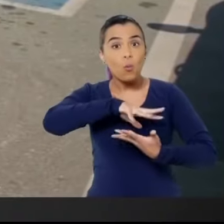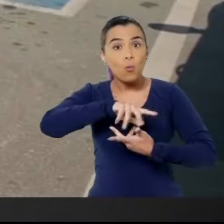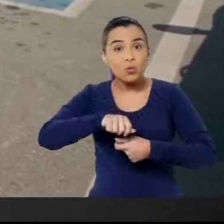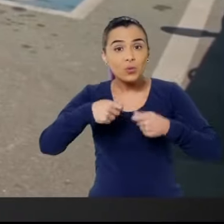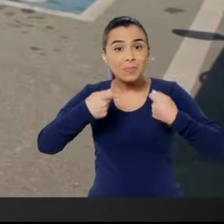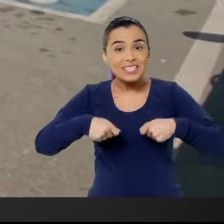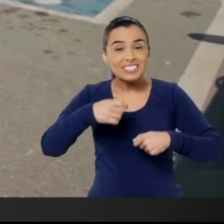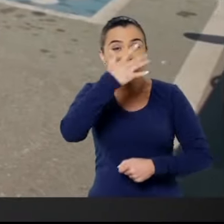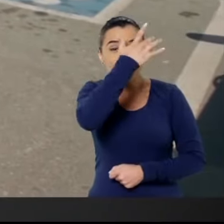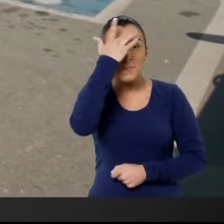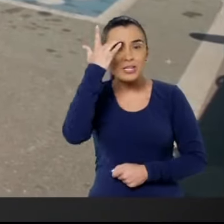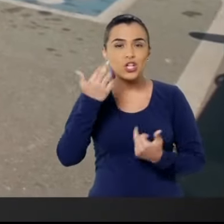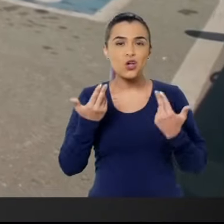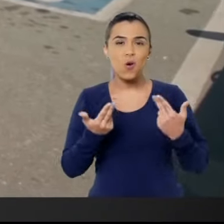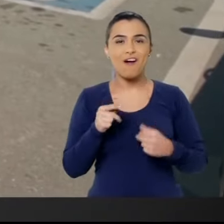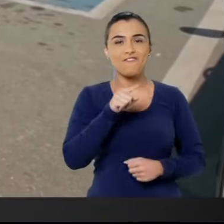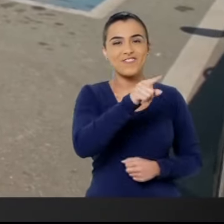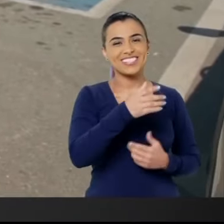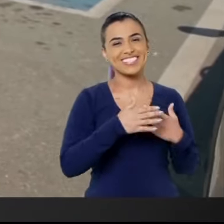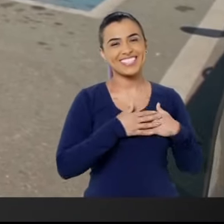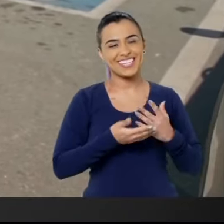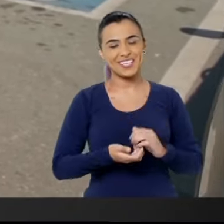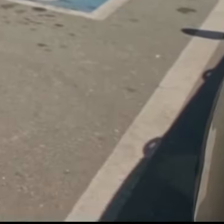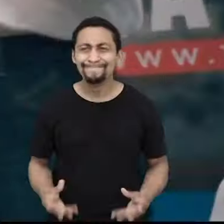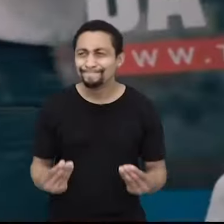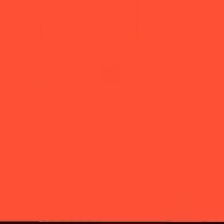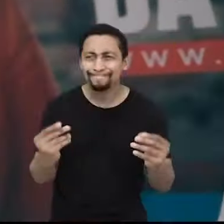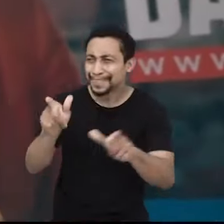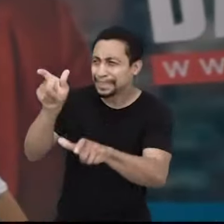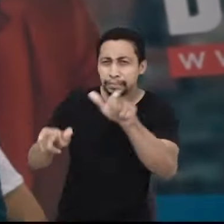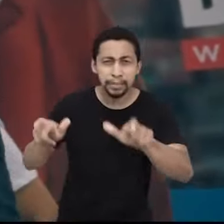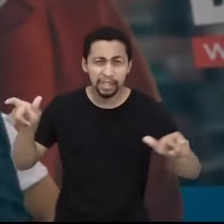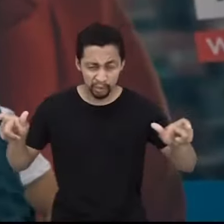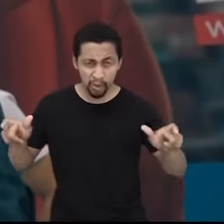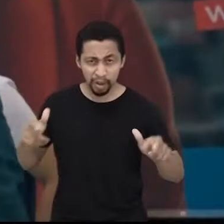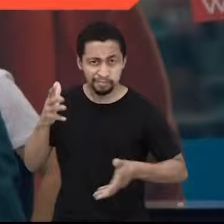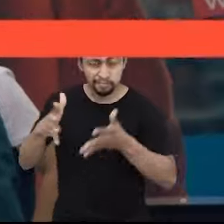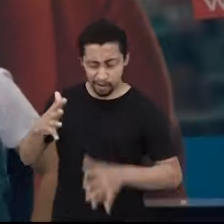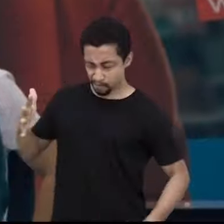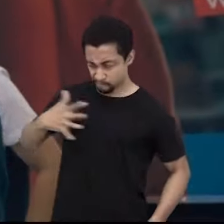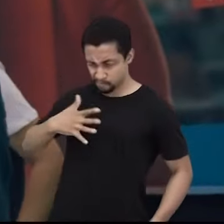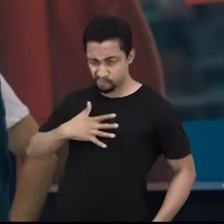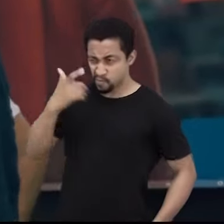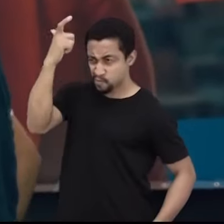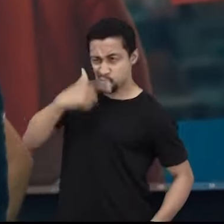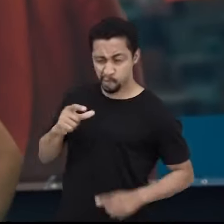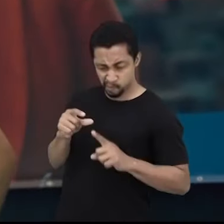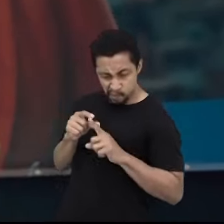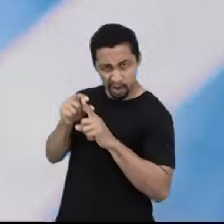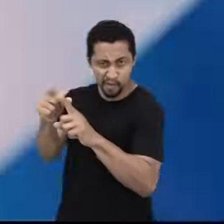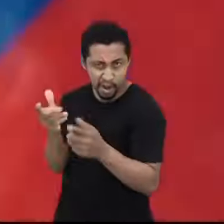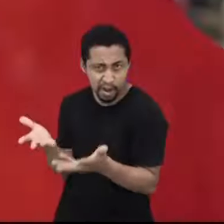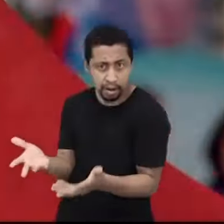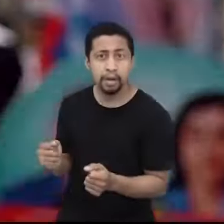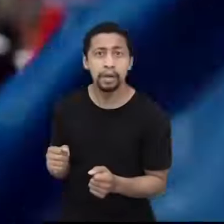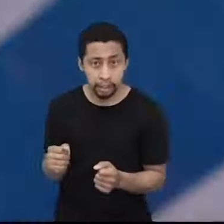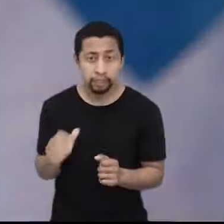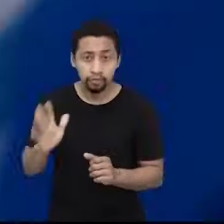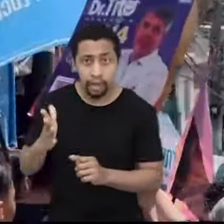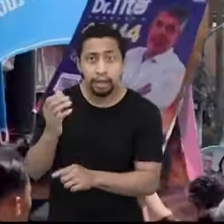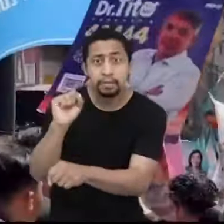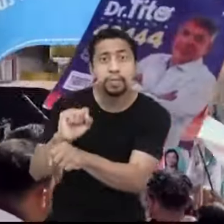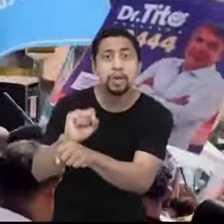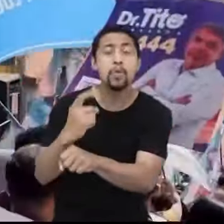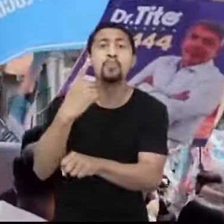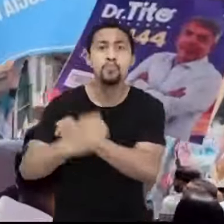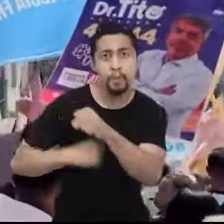Gente como você, meu amigo, que nosso mundo precisa. Muita gente bate no peito pra falar eu sou da periferia. Já esperou mais